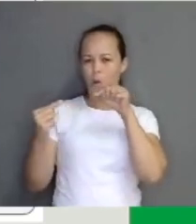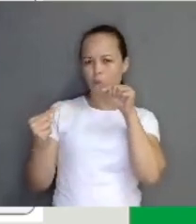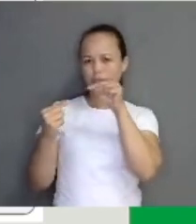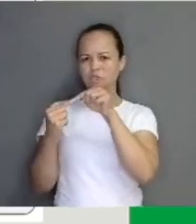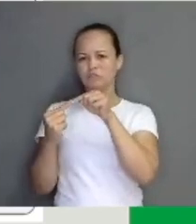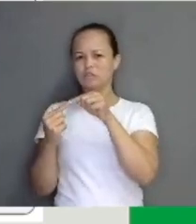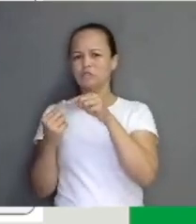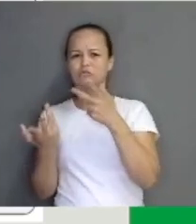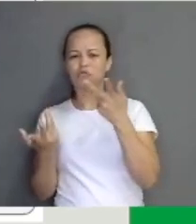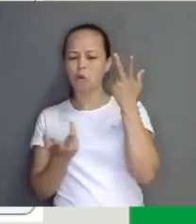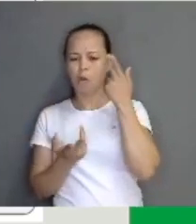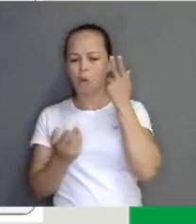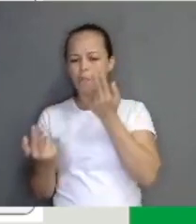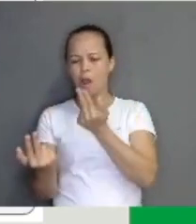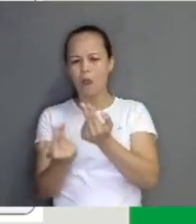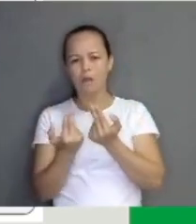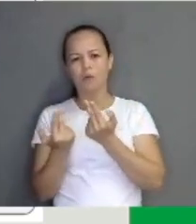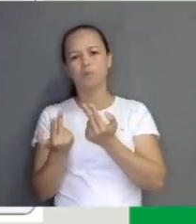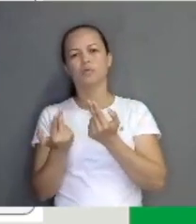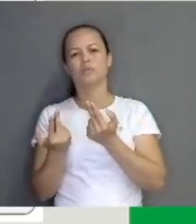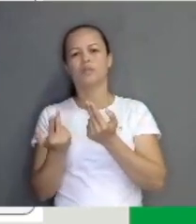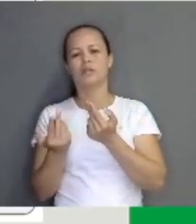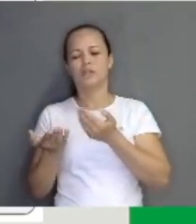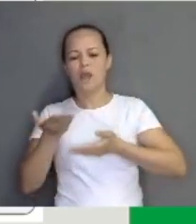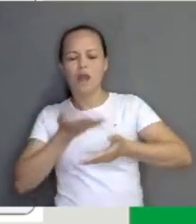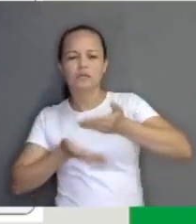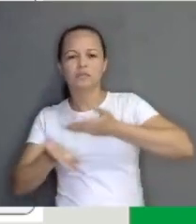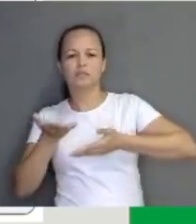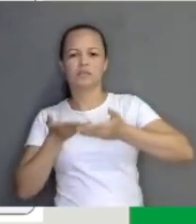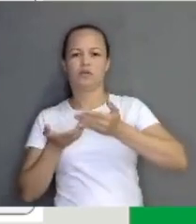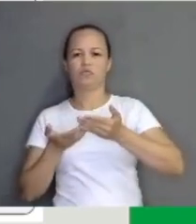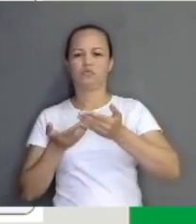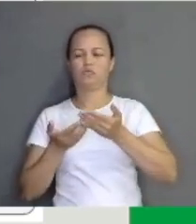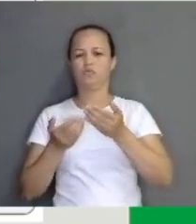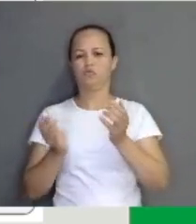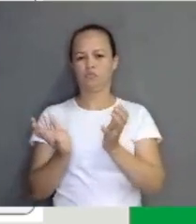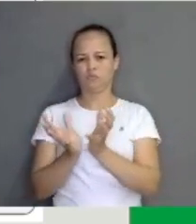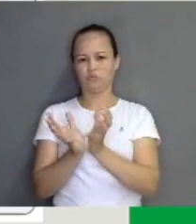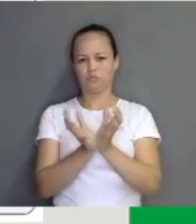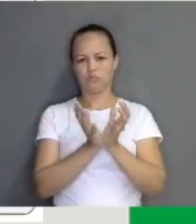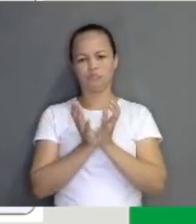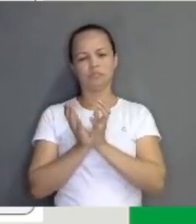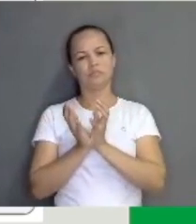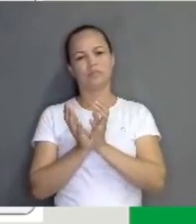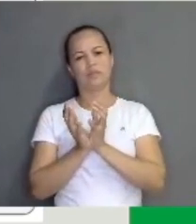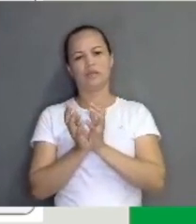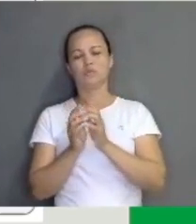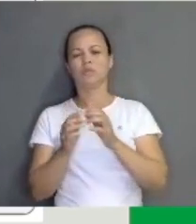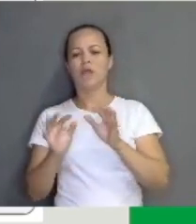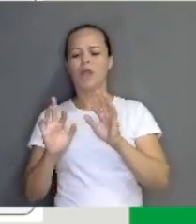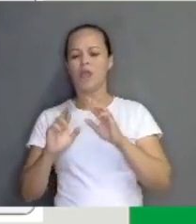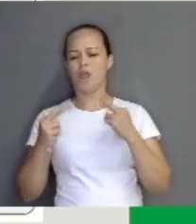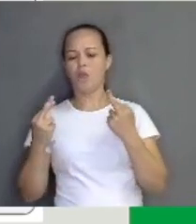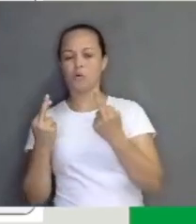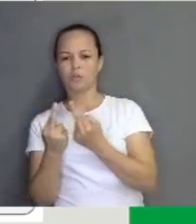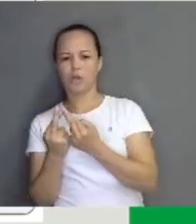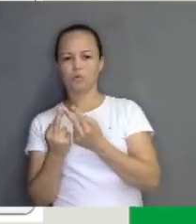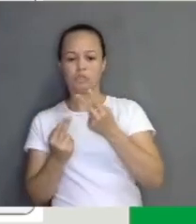e realizarem ações conjuntas. É toda reunião de duas ou mais